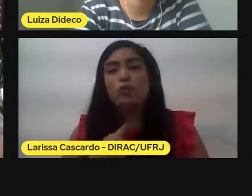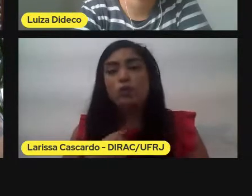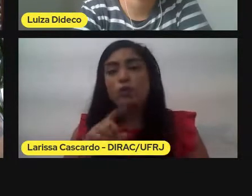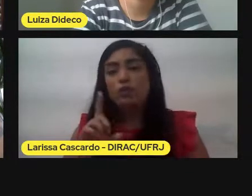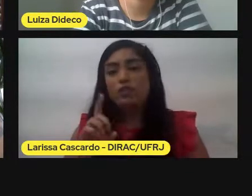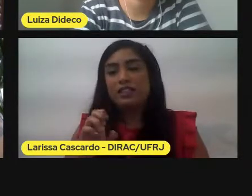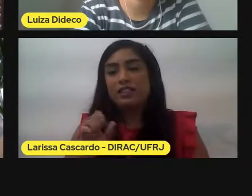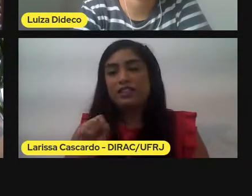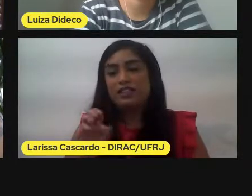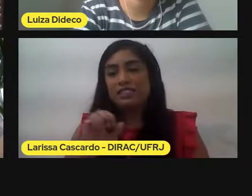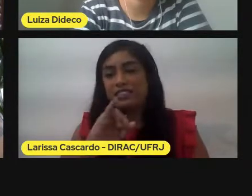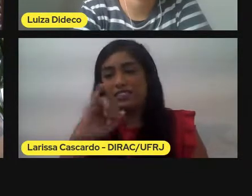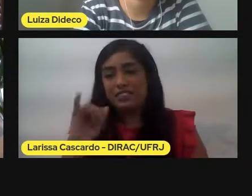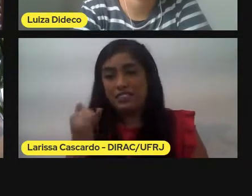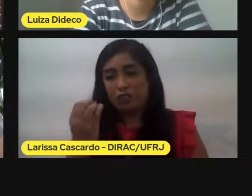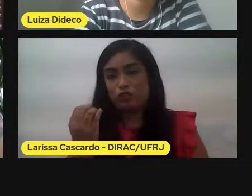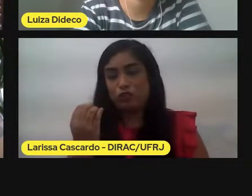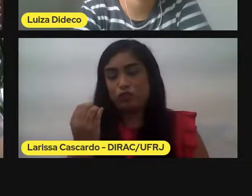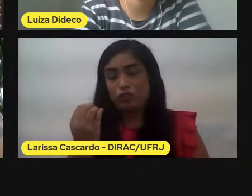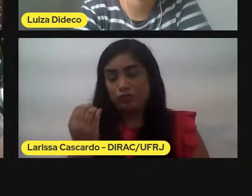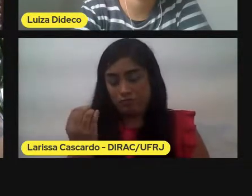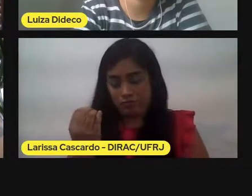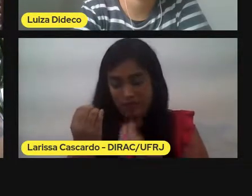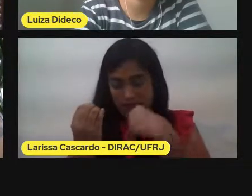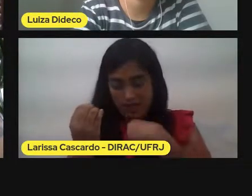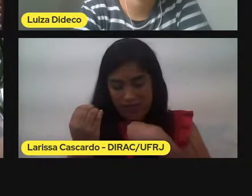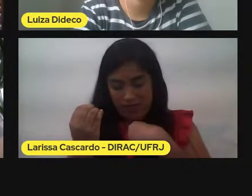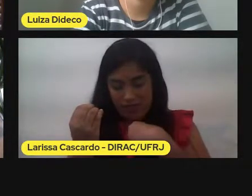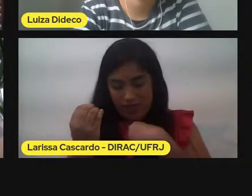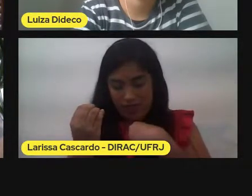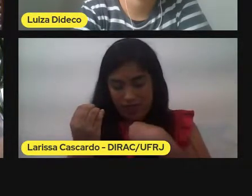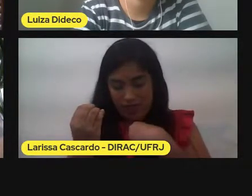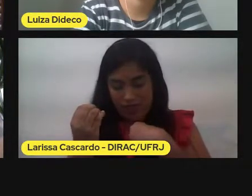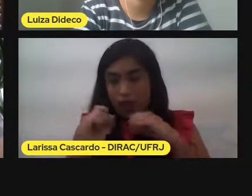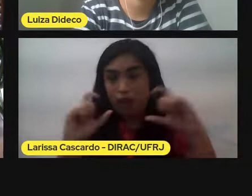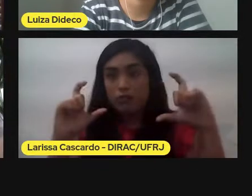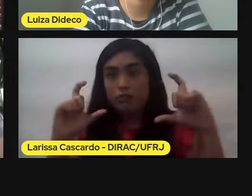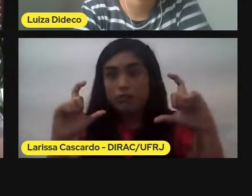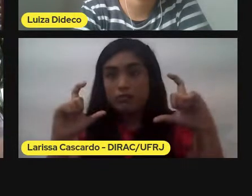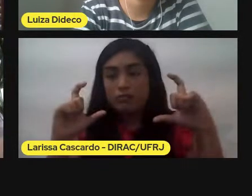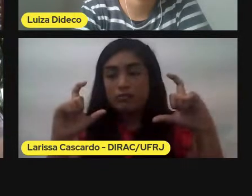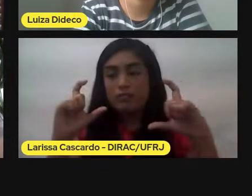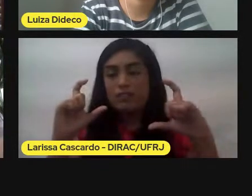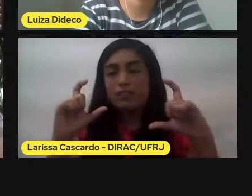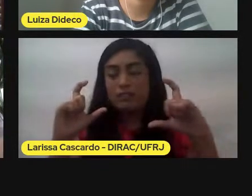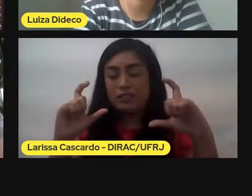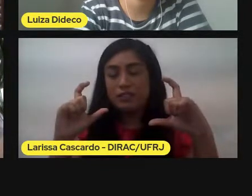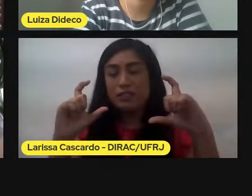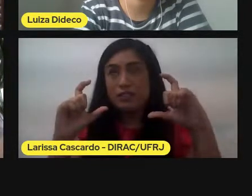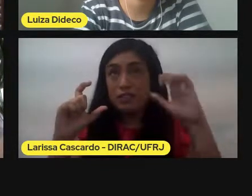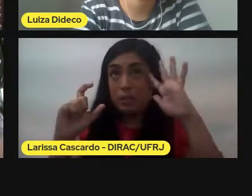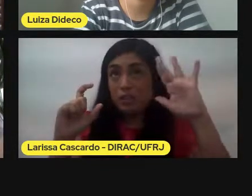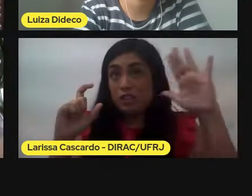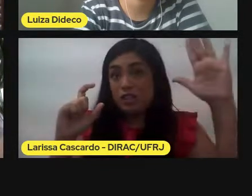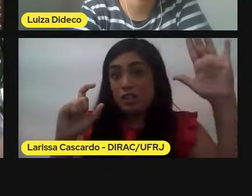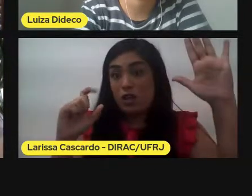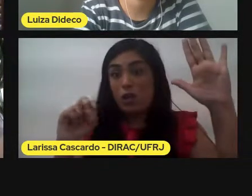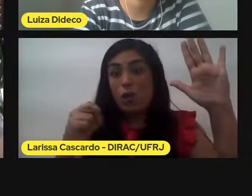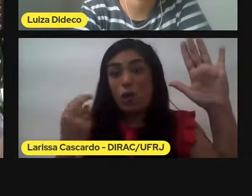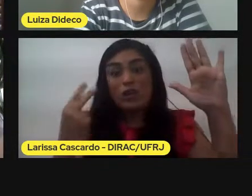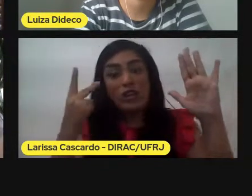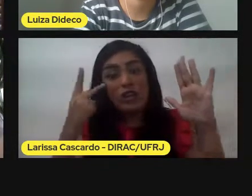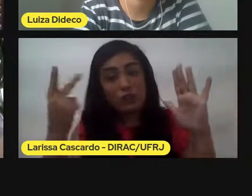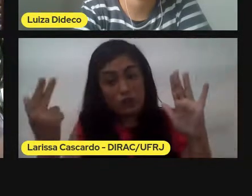E o desejo nos é despertado pela sociedade, pela natureza ou pela nossa imaginação. Quando